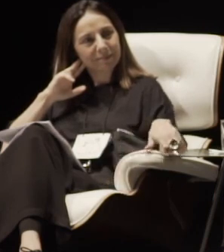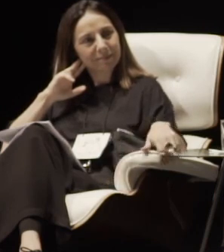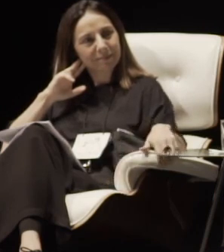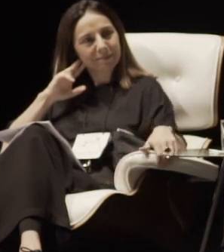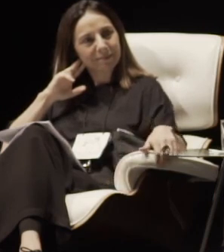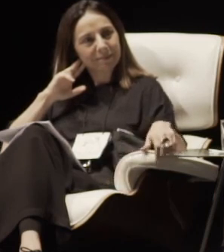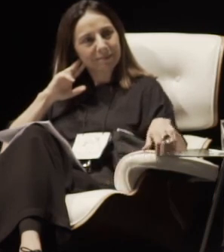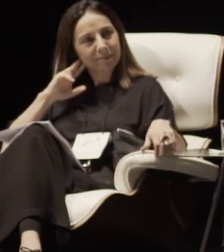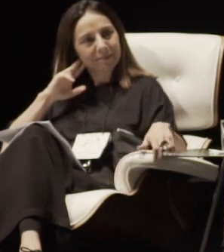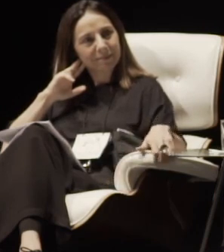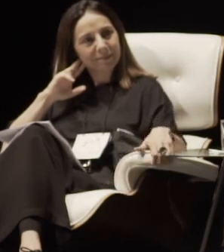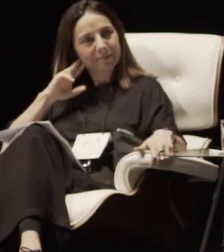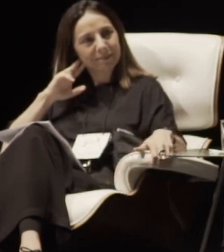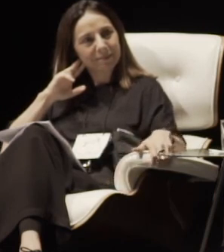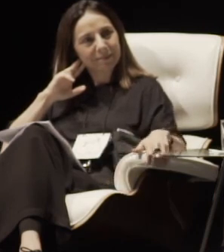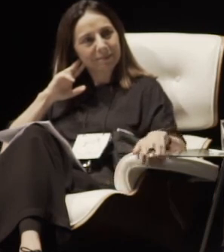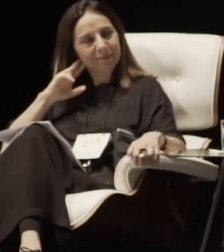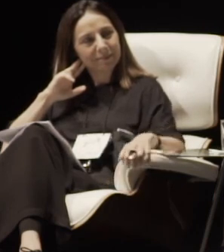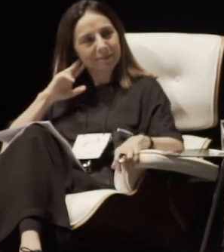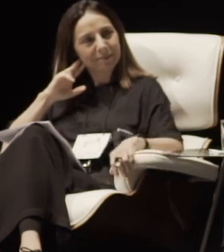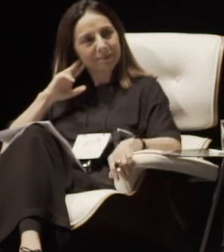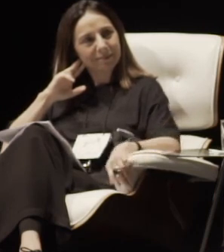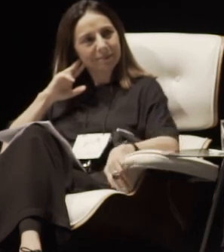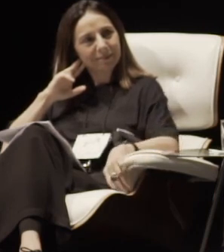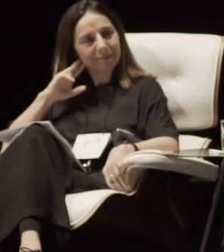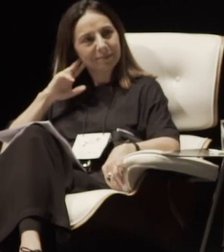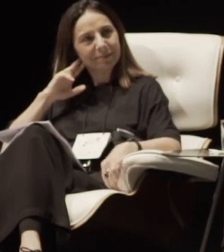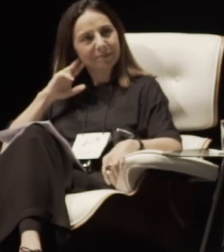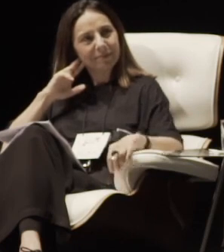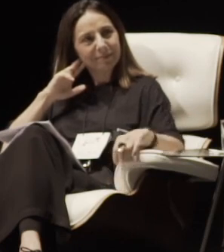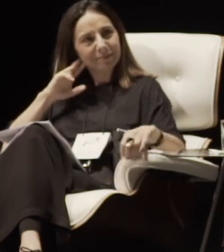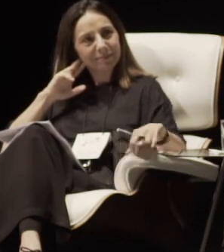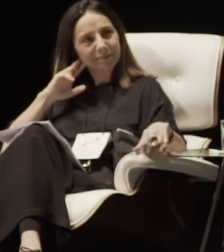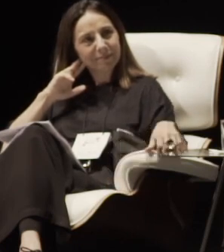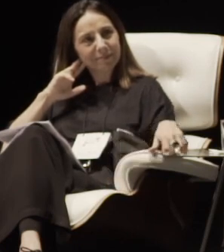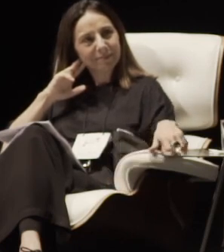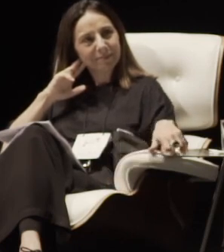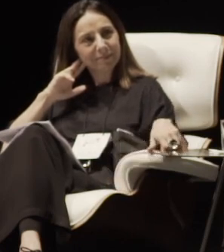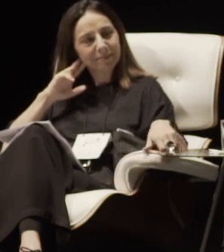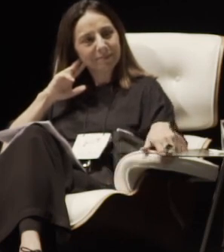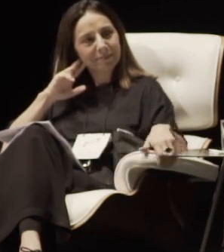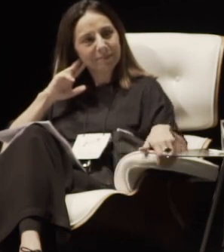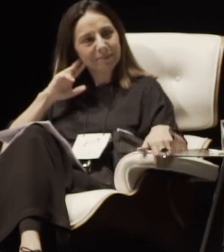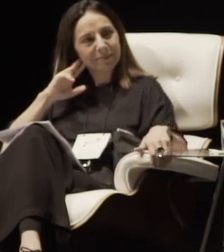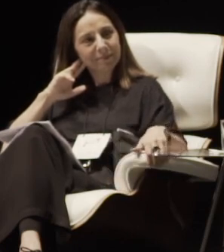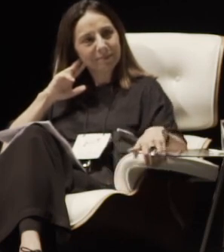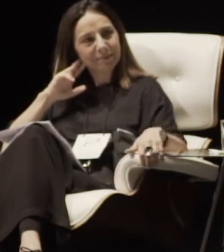são diferentes, são os que, de certa forma,